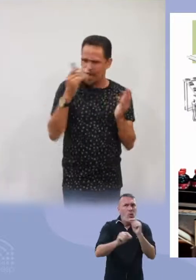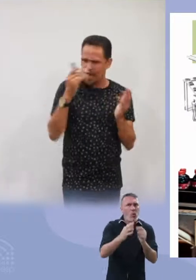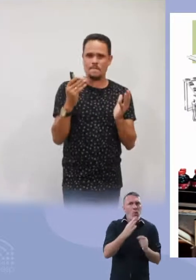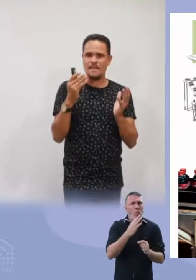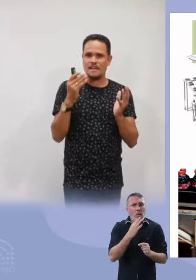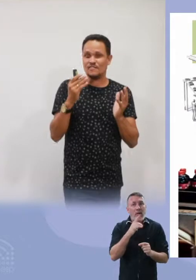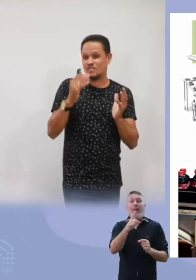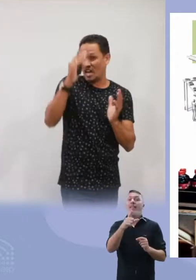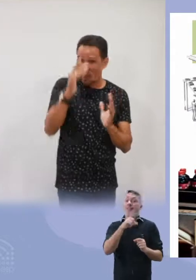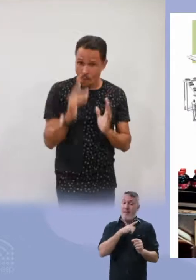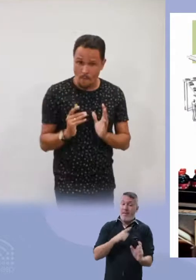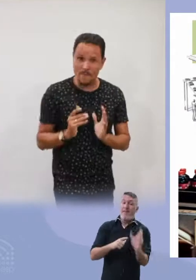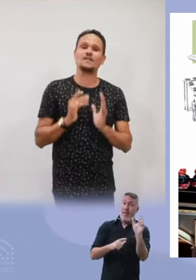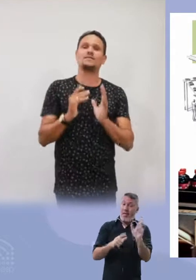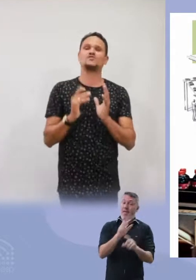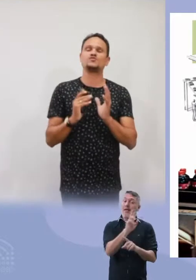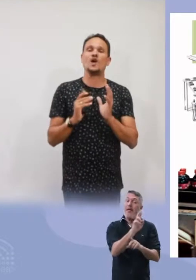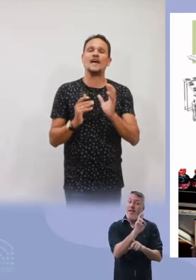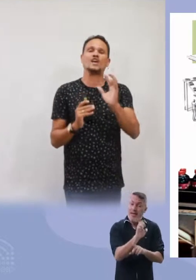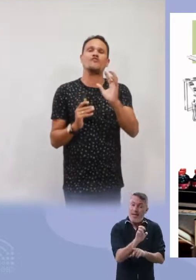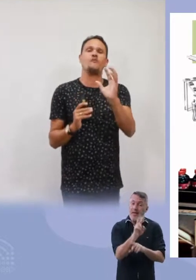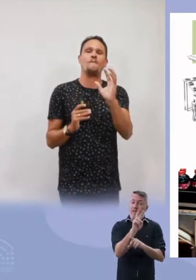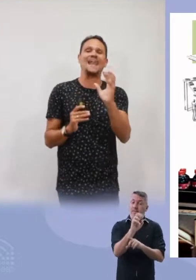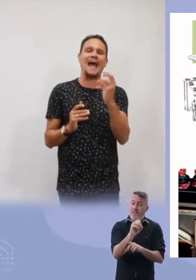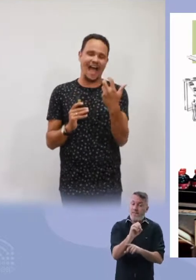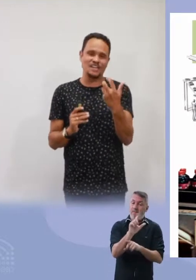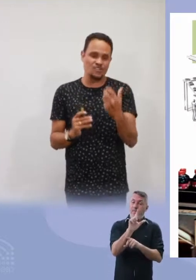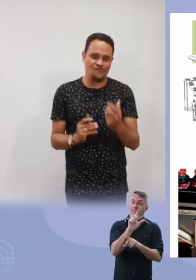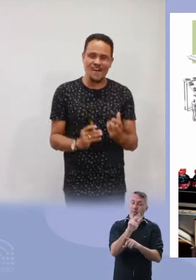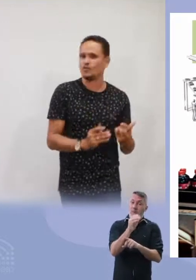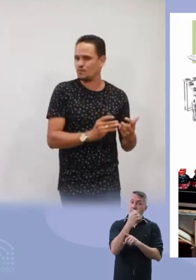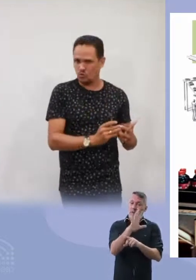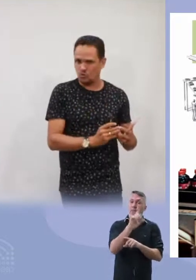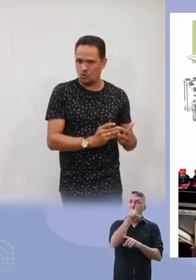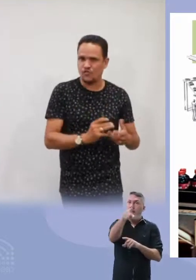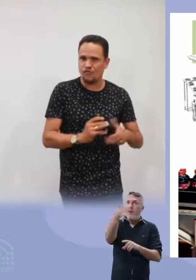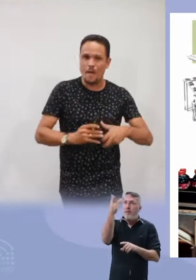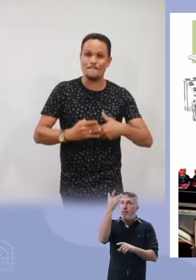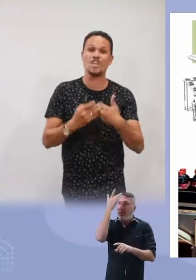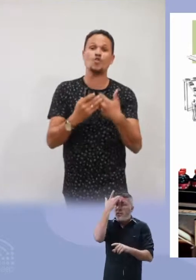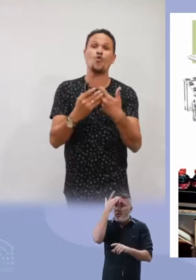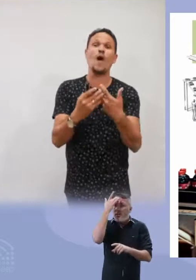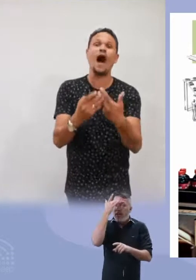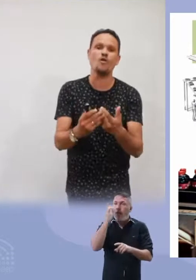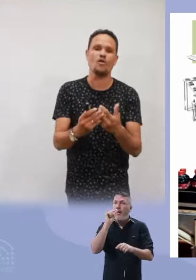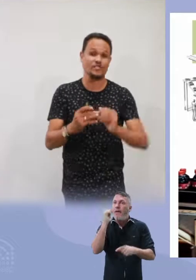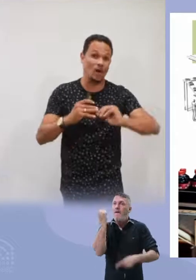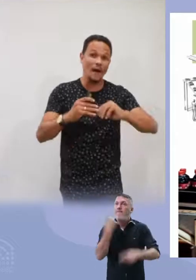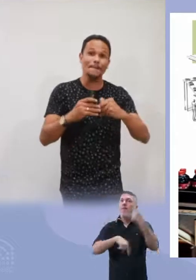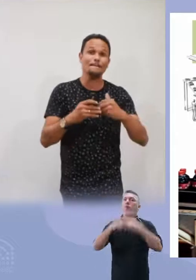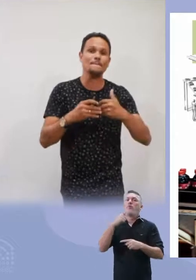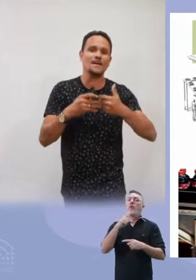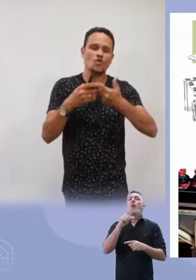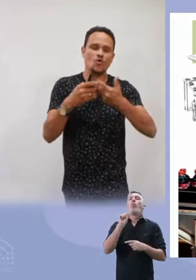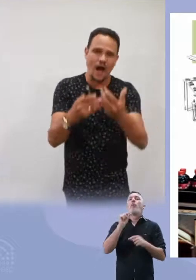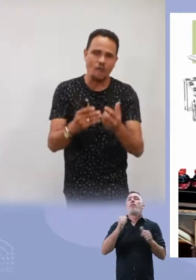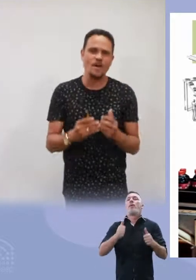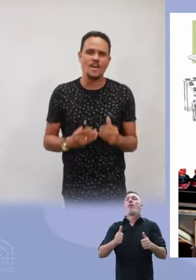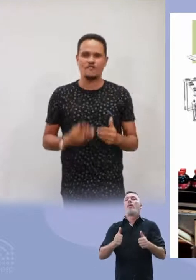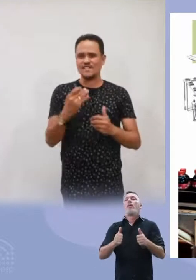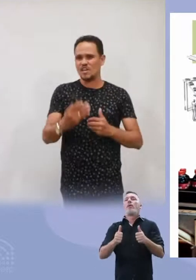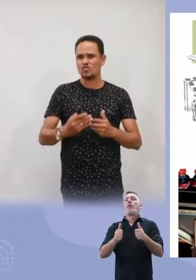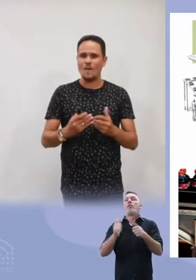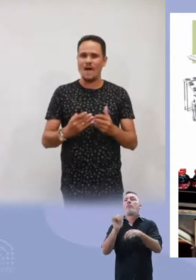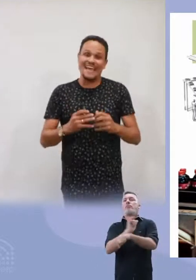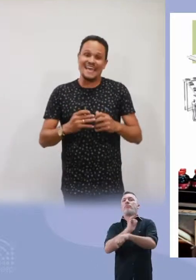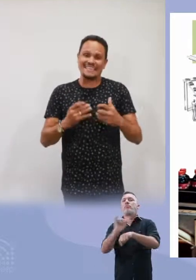tudo bem. Chega um momento da minha história que eu vou parar de fazer os produtos de forma manual, olha só, manual, eu